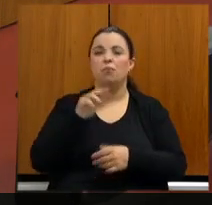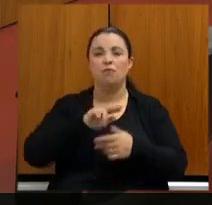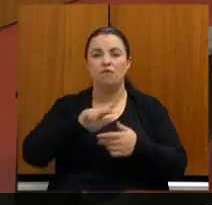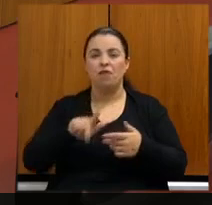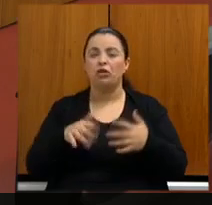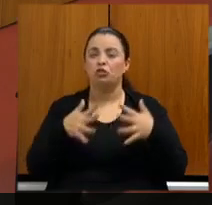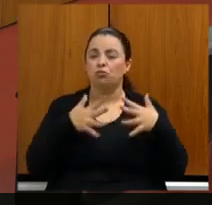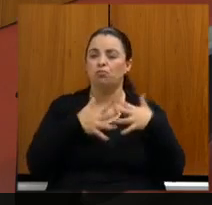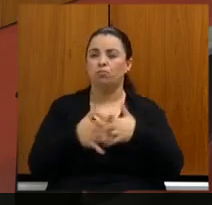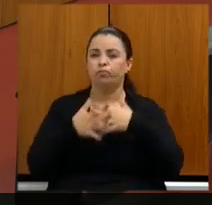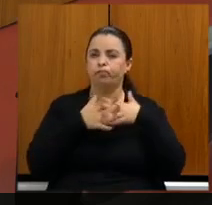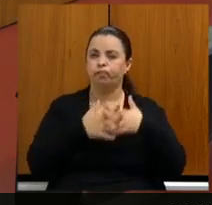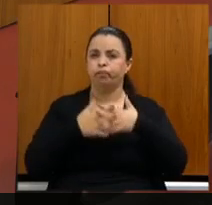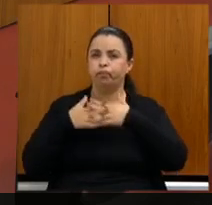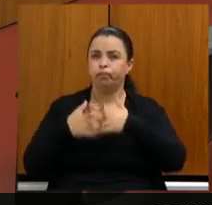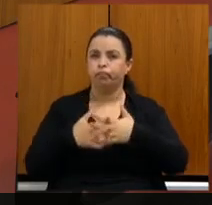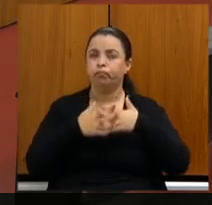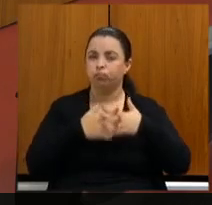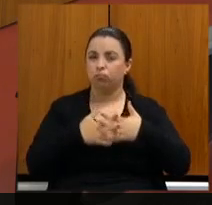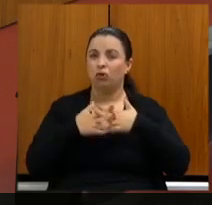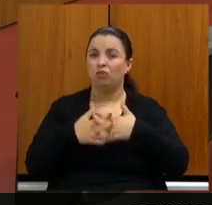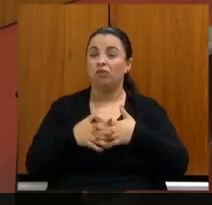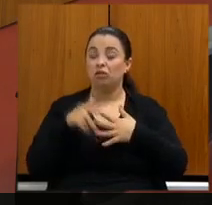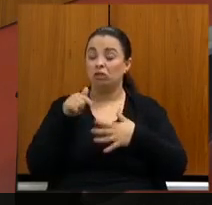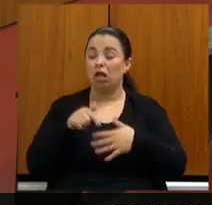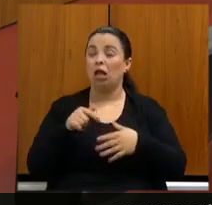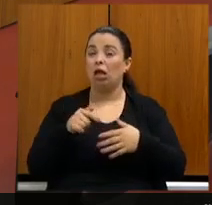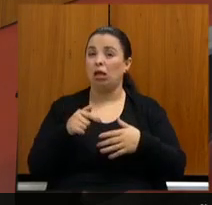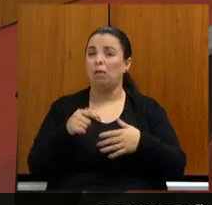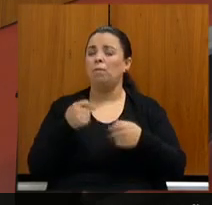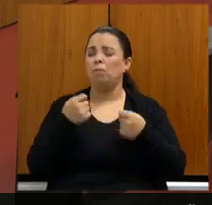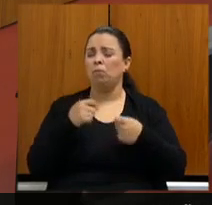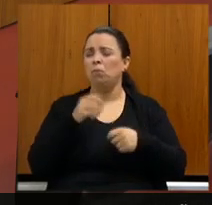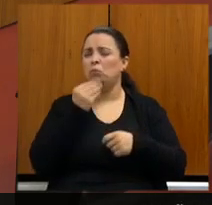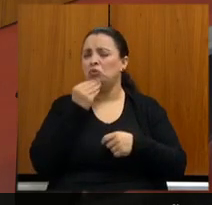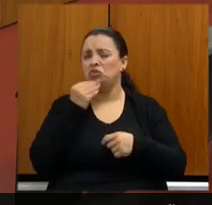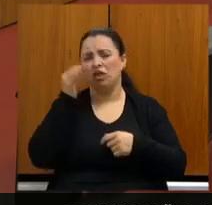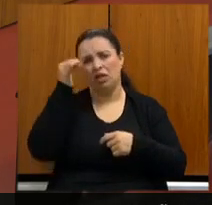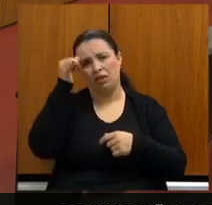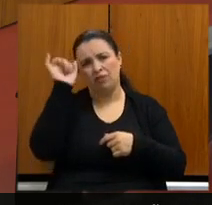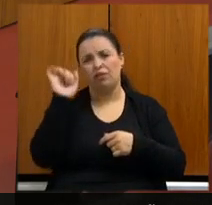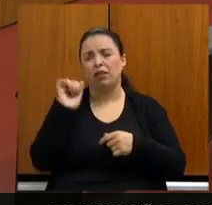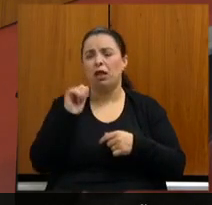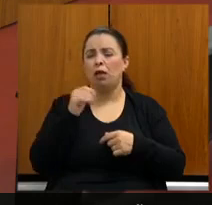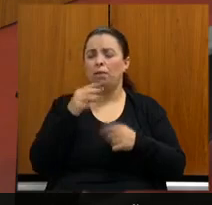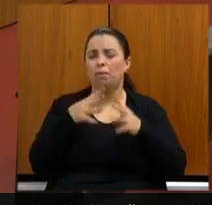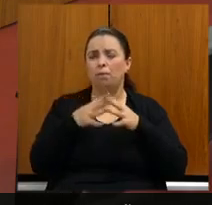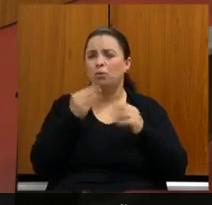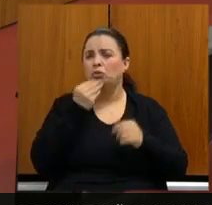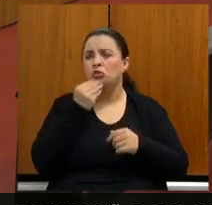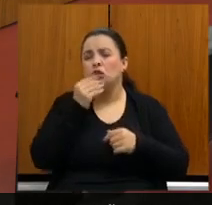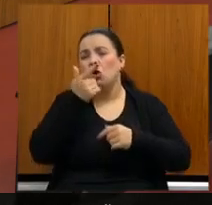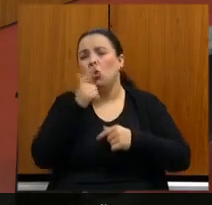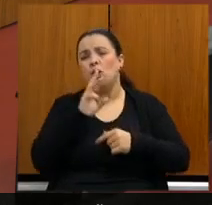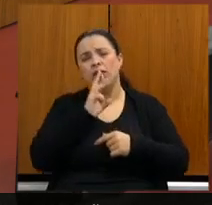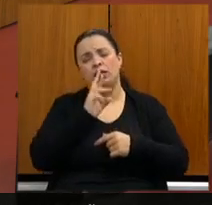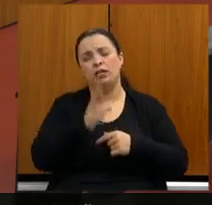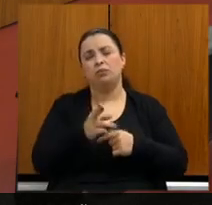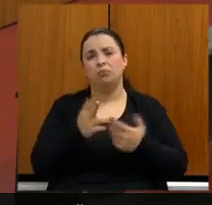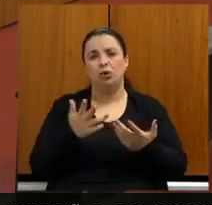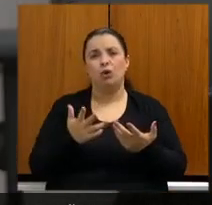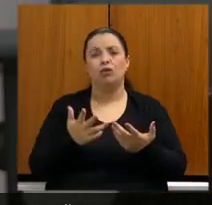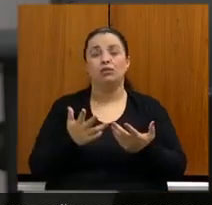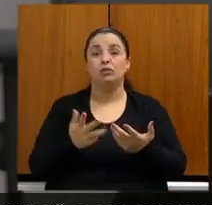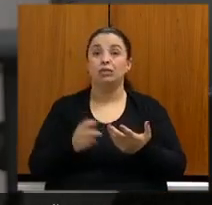conflitos que poderiam ter tido outra outro resultado se a gente